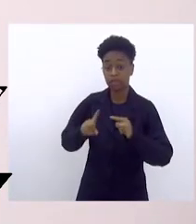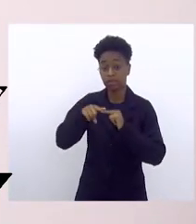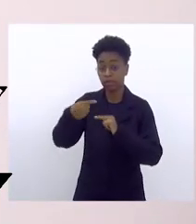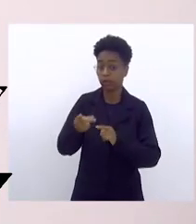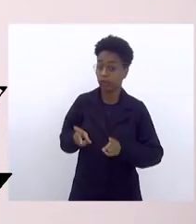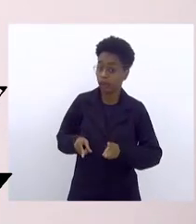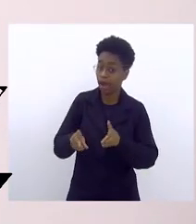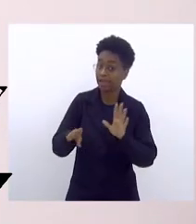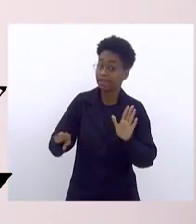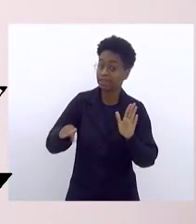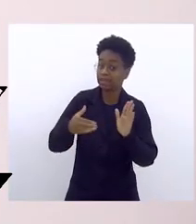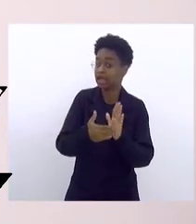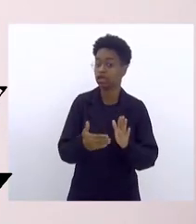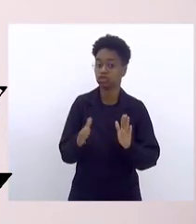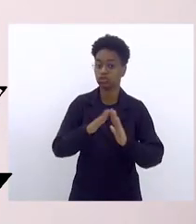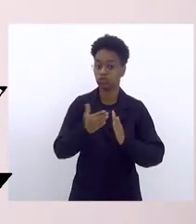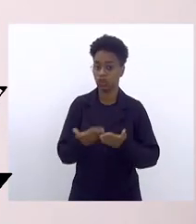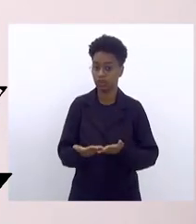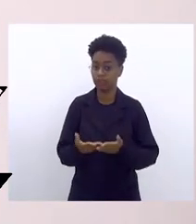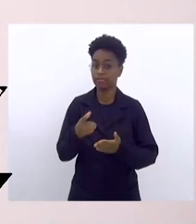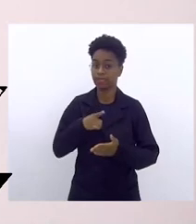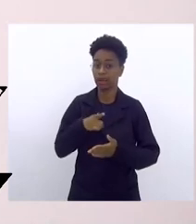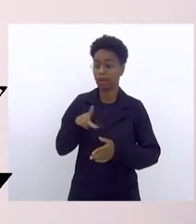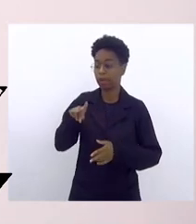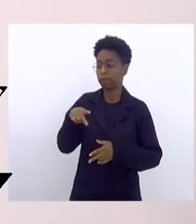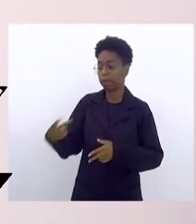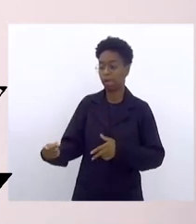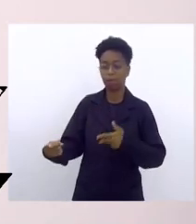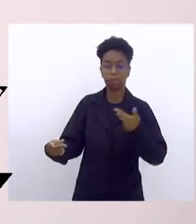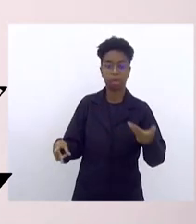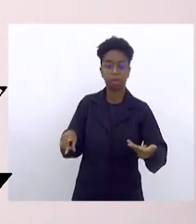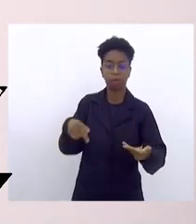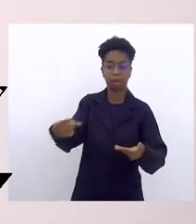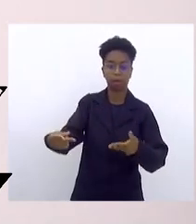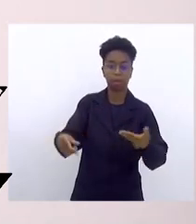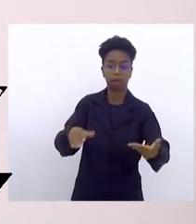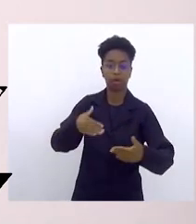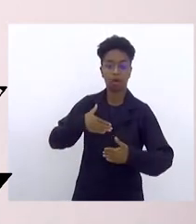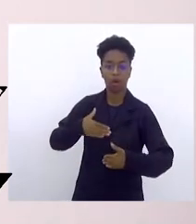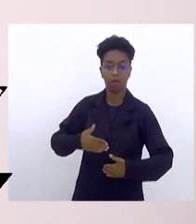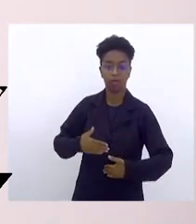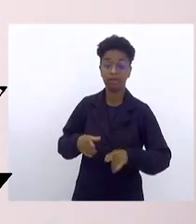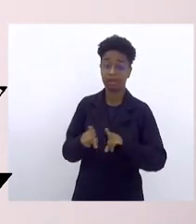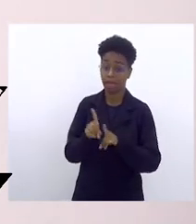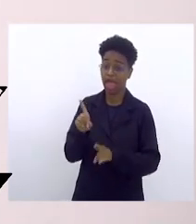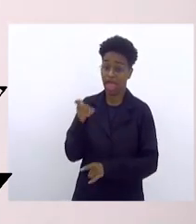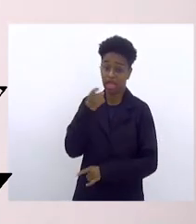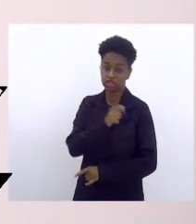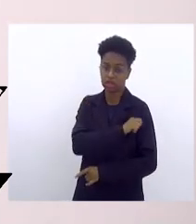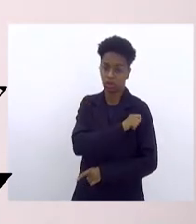escola no caminho corpos ensanguentados dentre eles ex-alunos seus